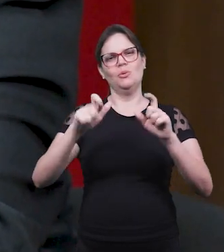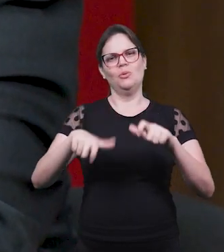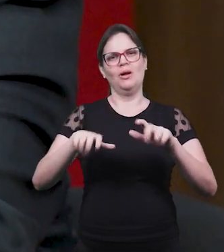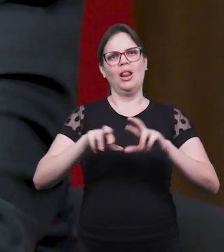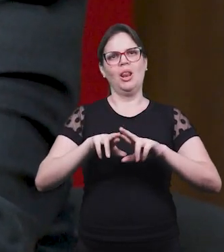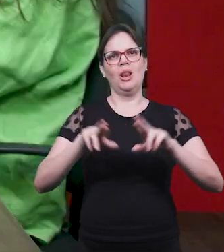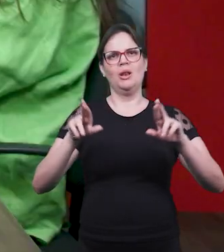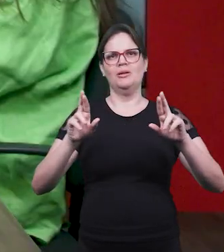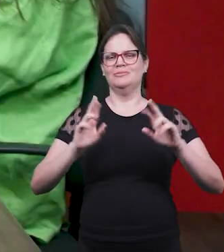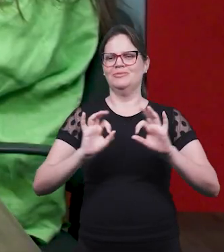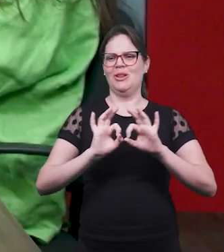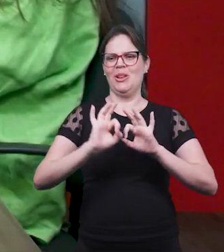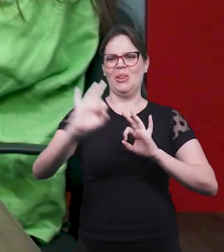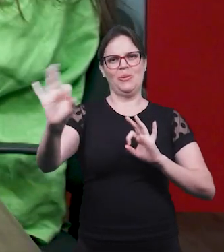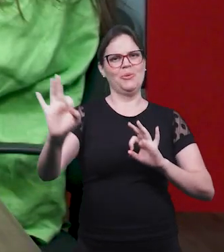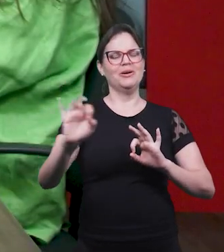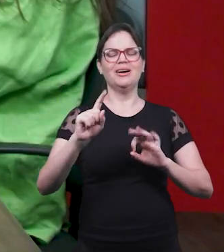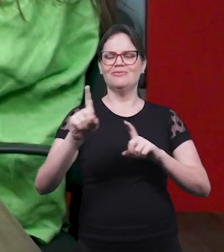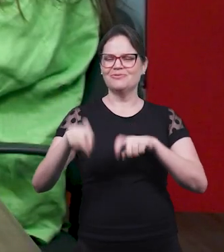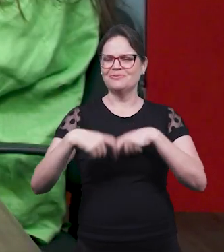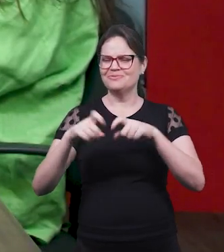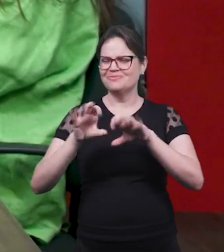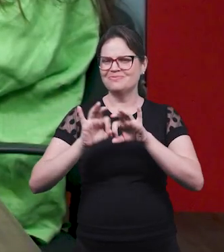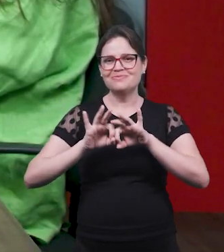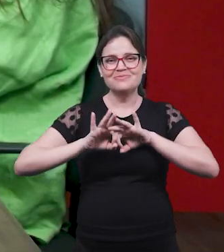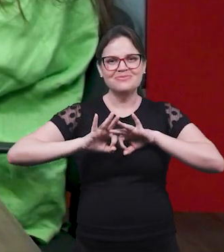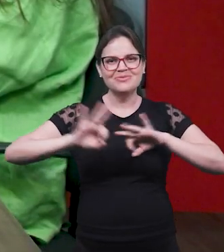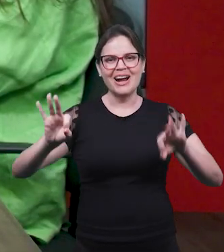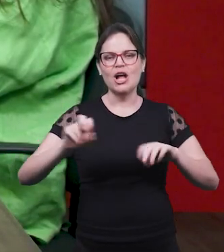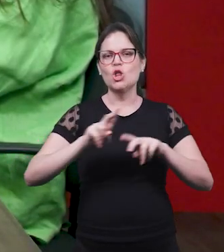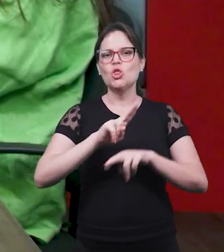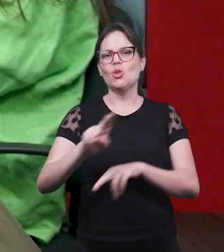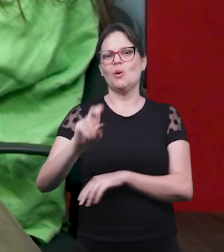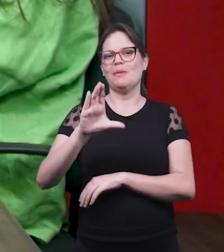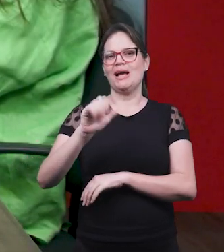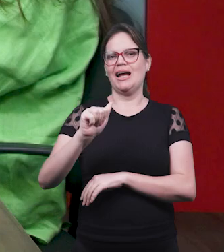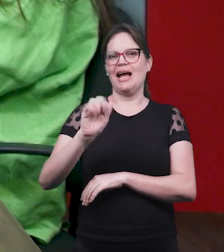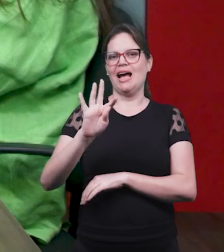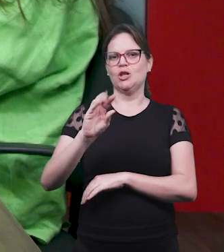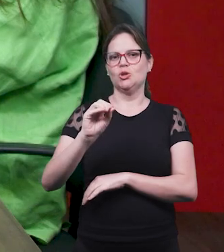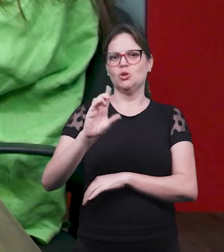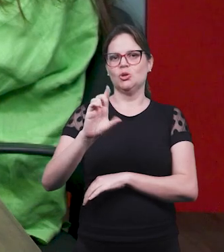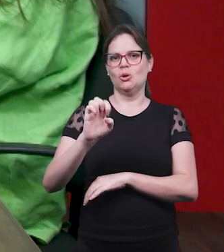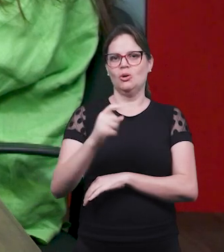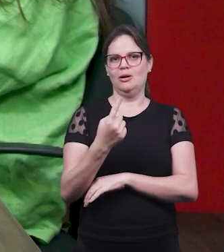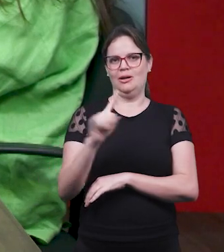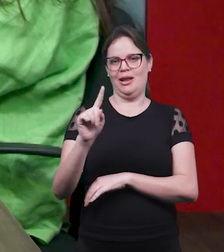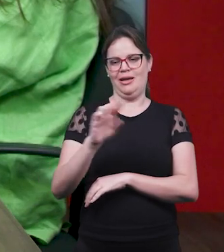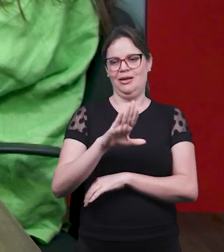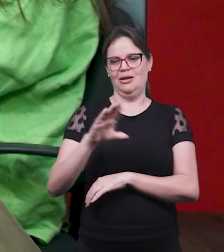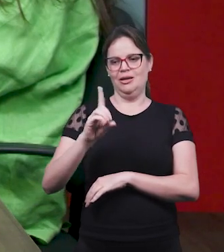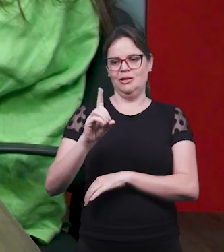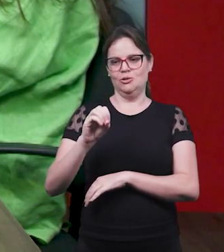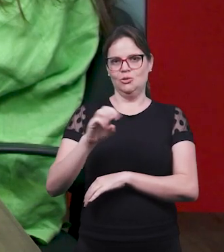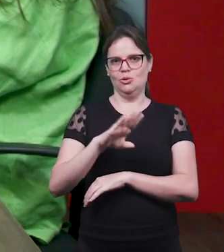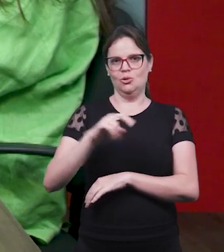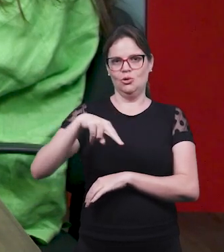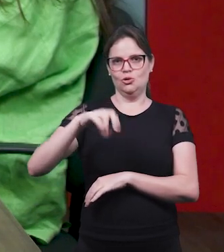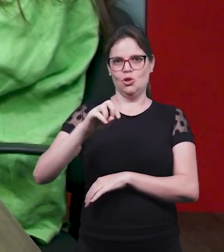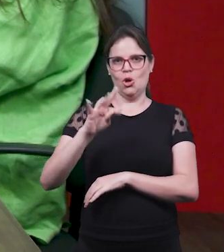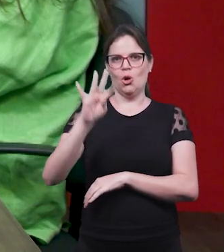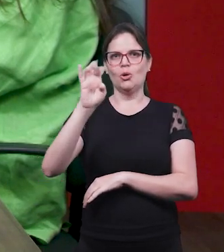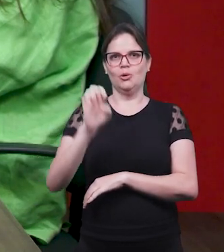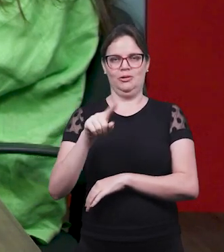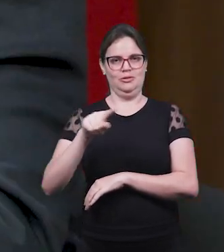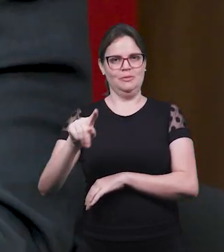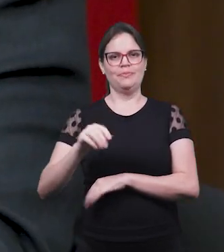No interiorzinho, Bem né? interior, lá já quase divisa com o estado do Ceará. De vez em quando os irmãos de Catolé do Rocha, que sabem que minha mãe era de lá, quando me encontro,